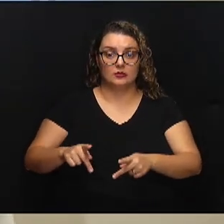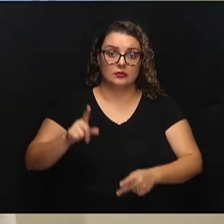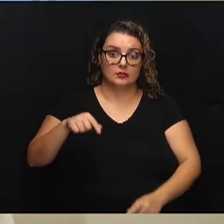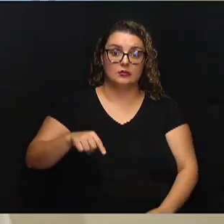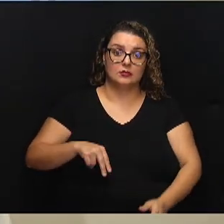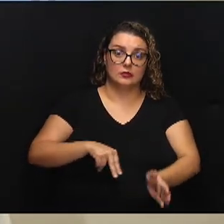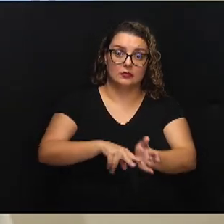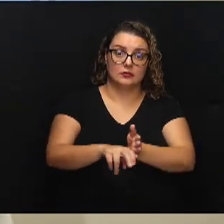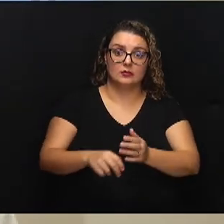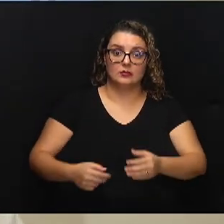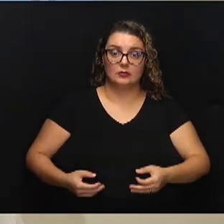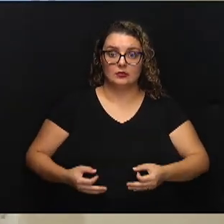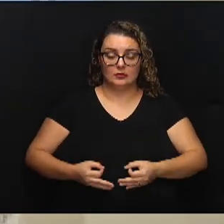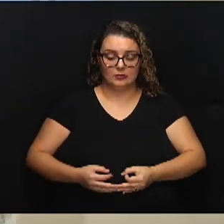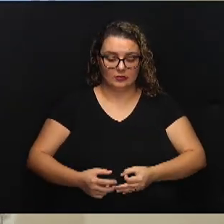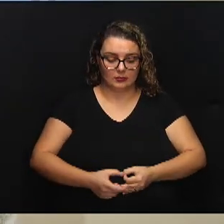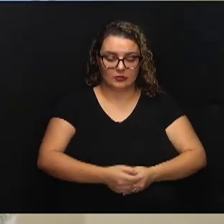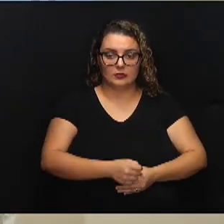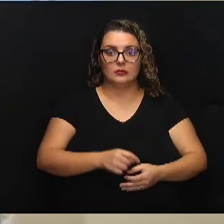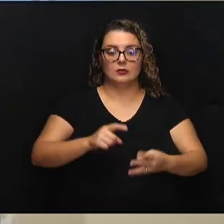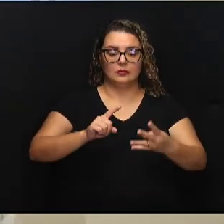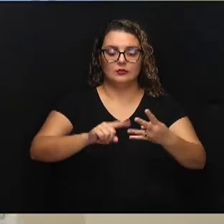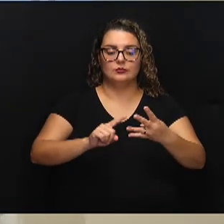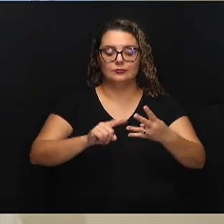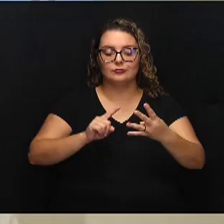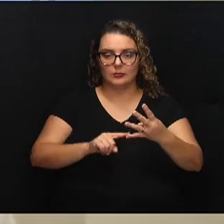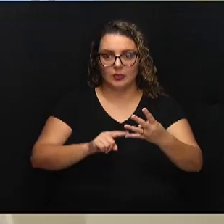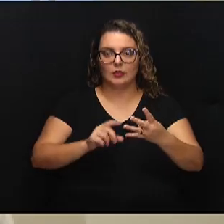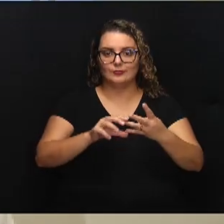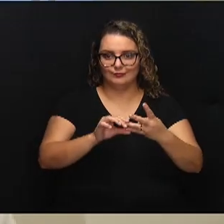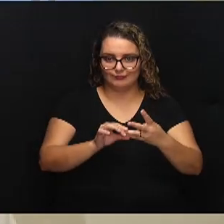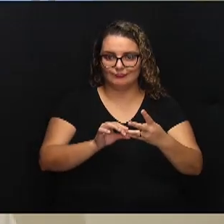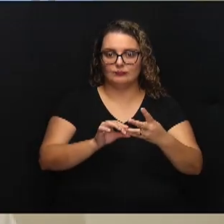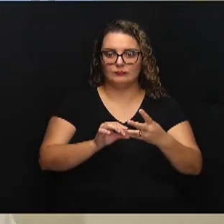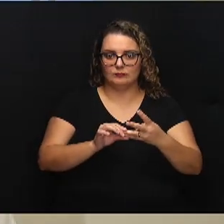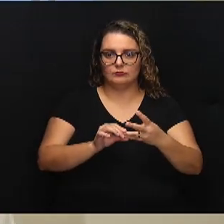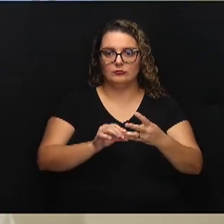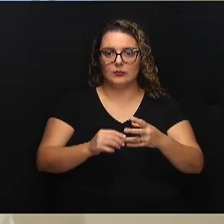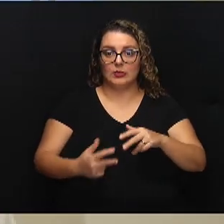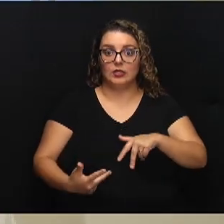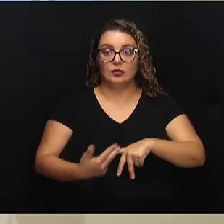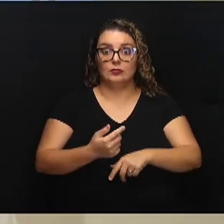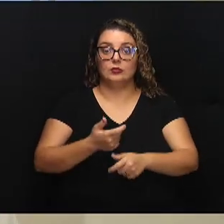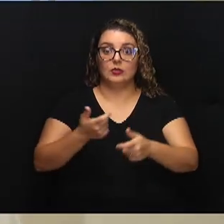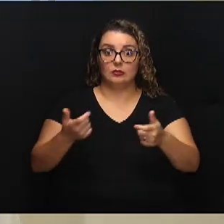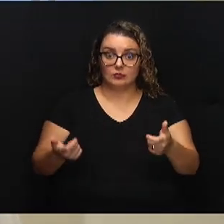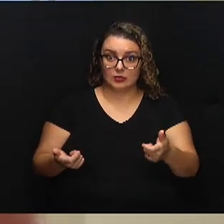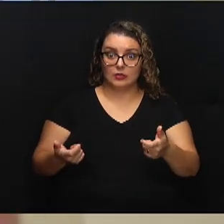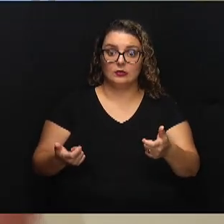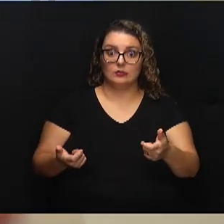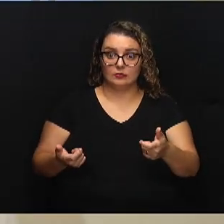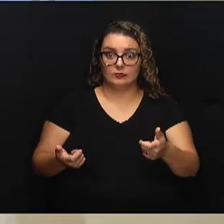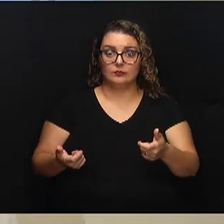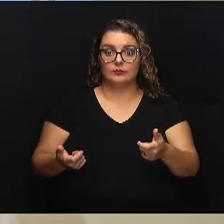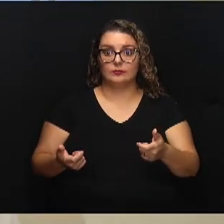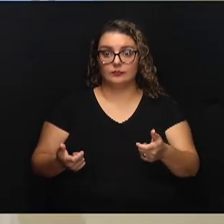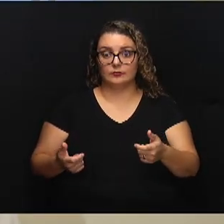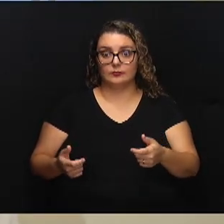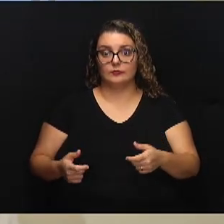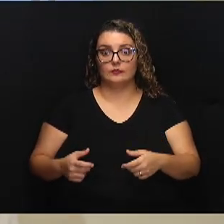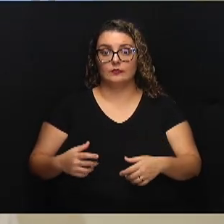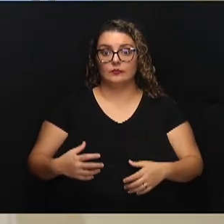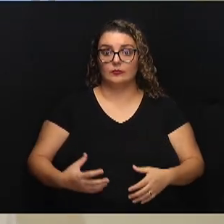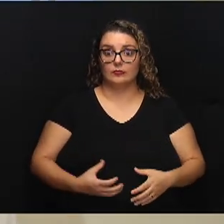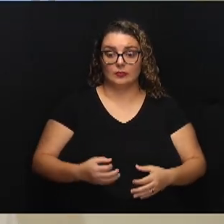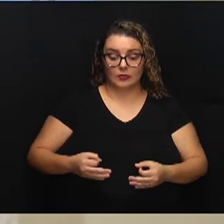diagnosticada com câncer de ovário está nesses estágios mais avançados. Ou seja, requer uma cirurgia grande, que é uma cirurgia que eu vou retirar